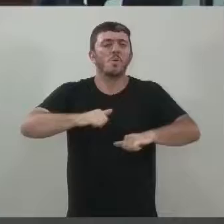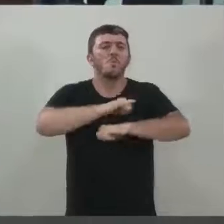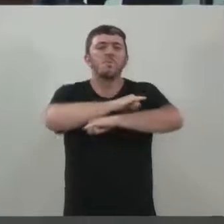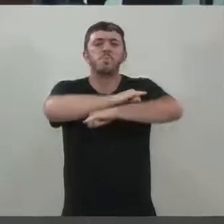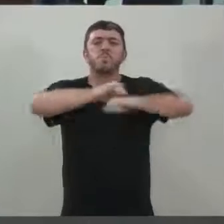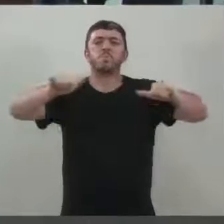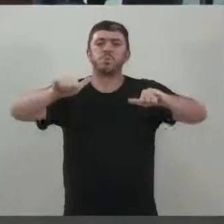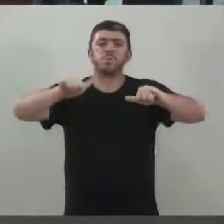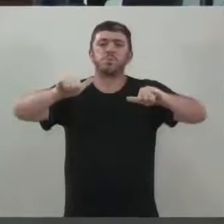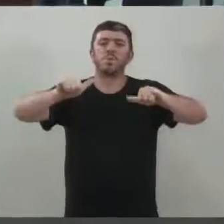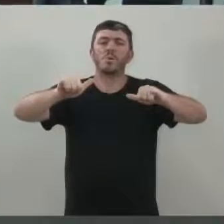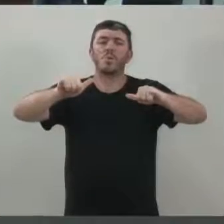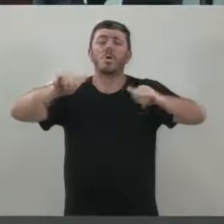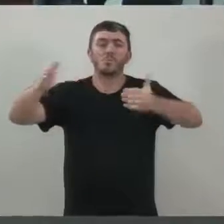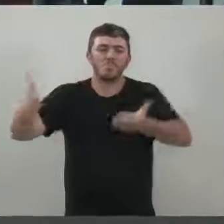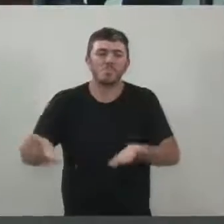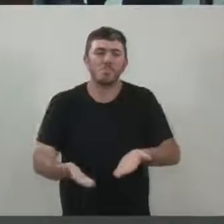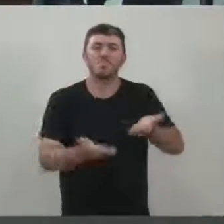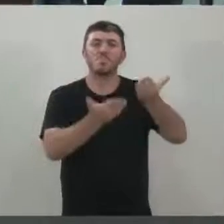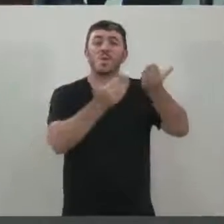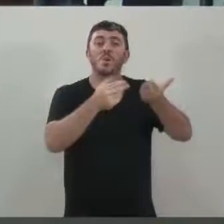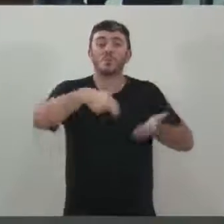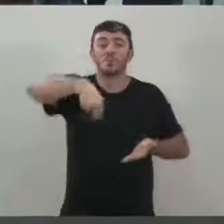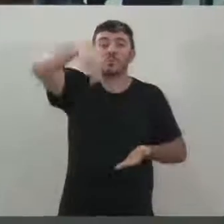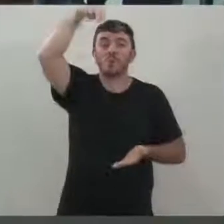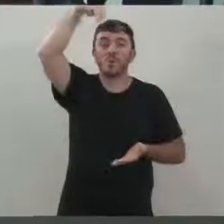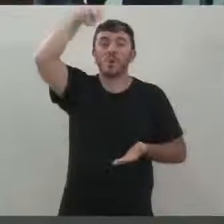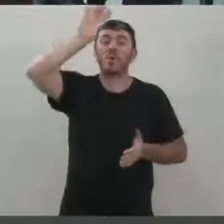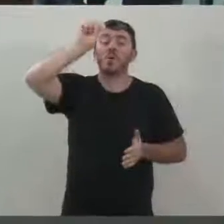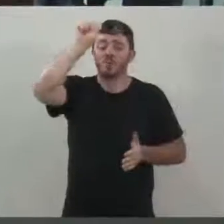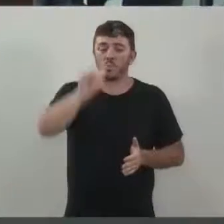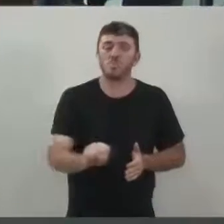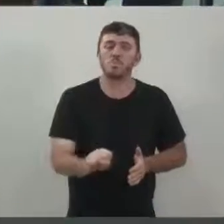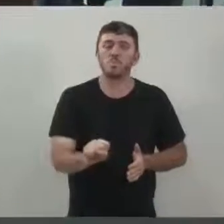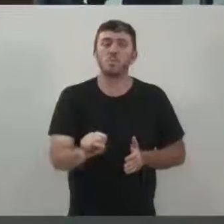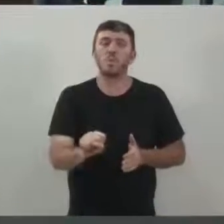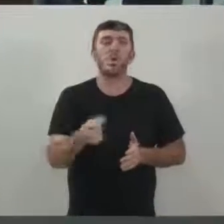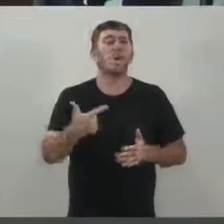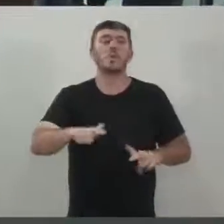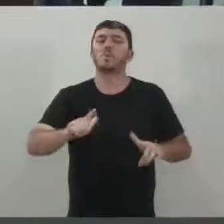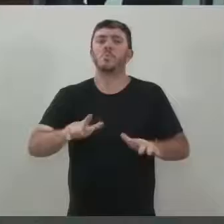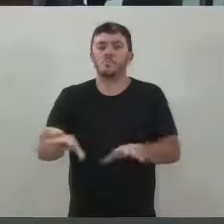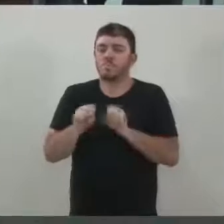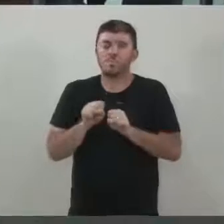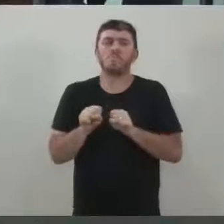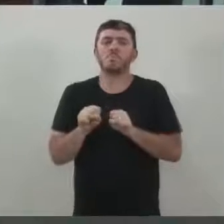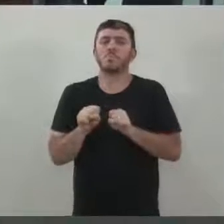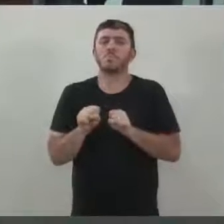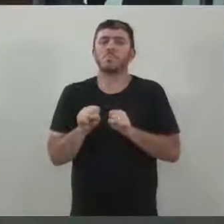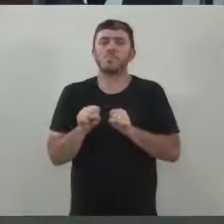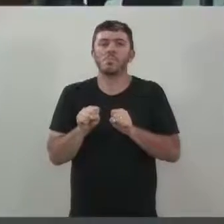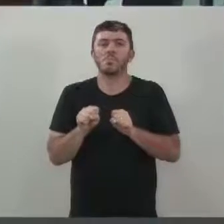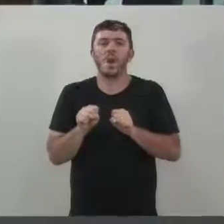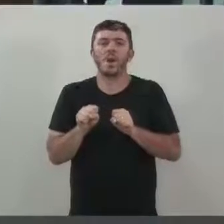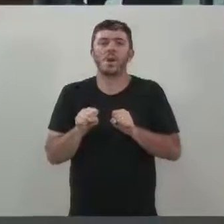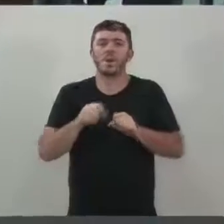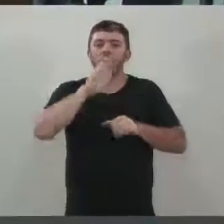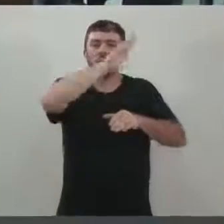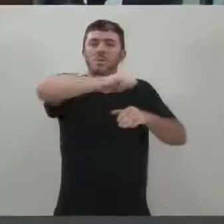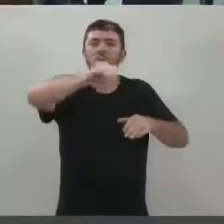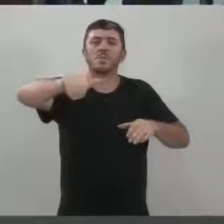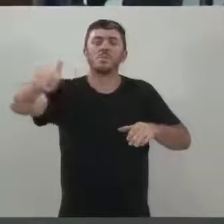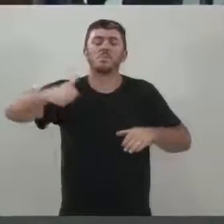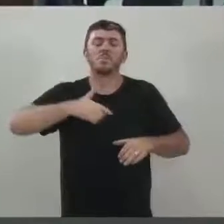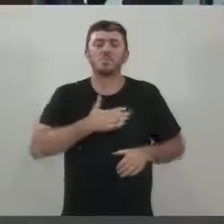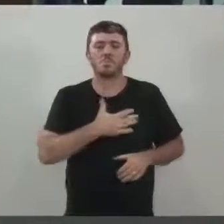Norte, entregue-o, e ao Sul, não o retenha. Traga de longe meus filhos. Traga